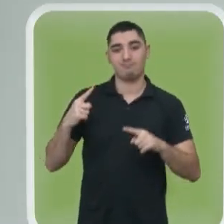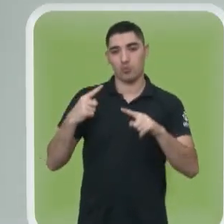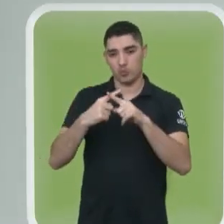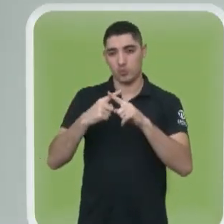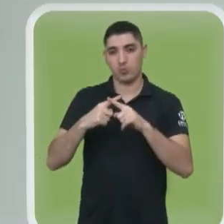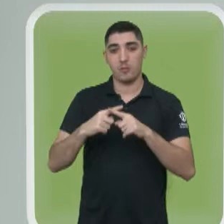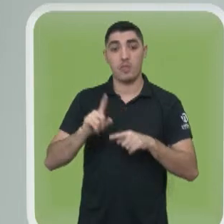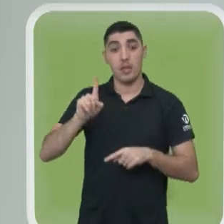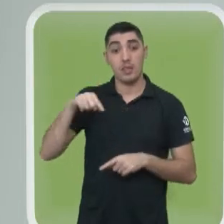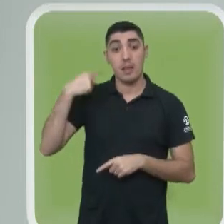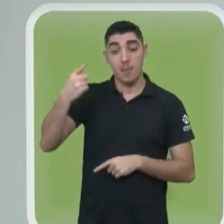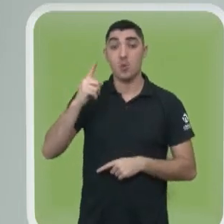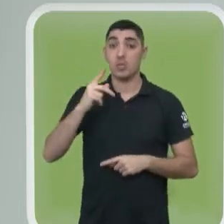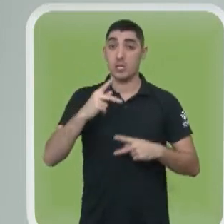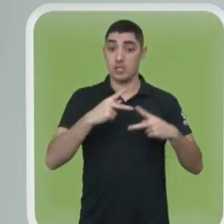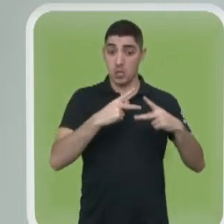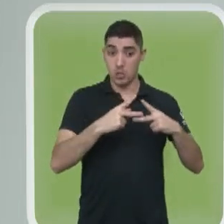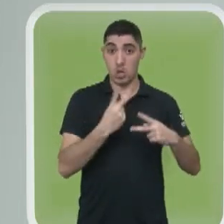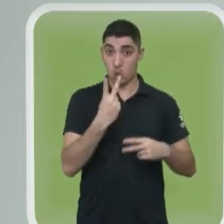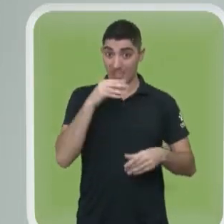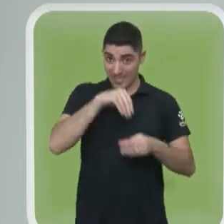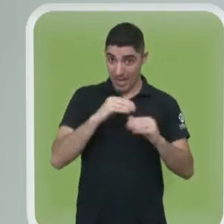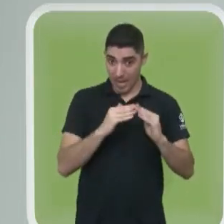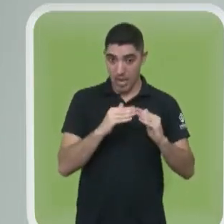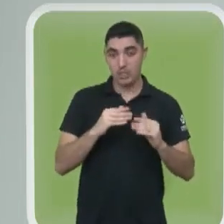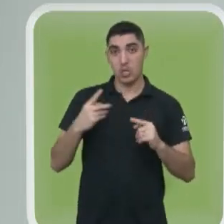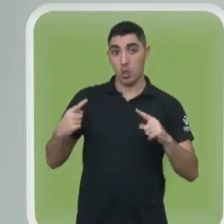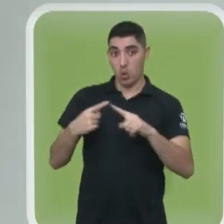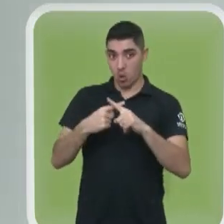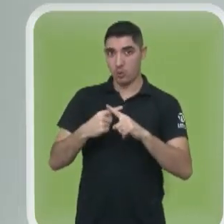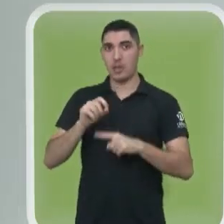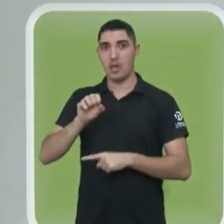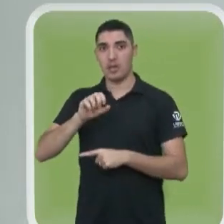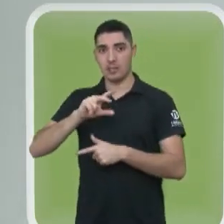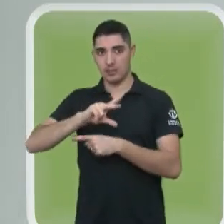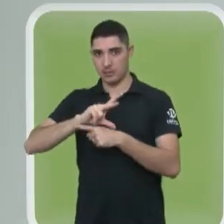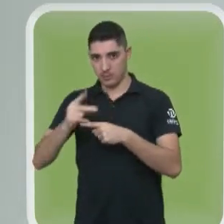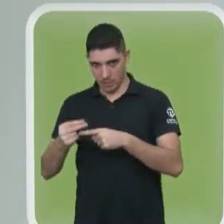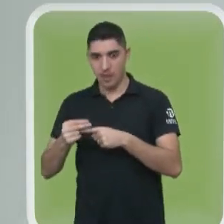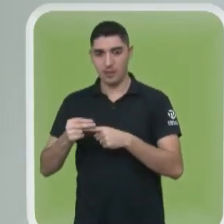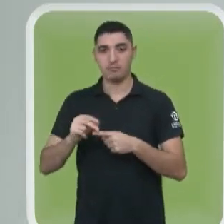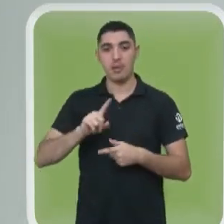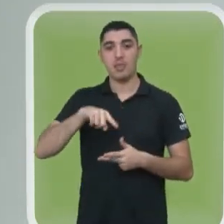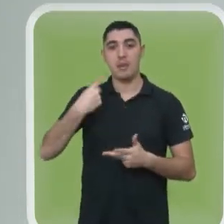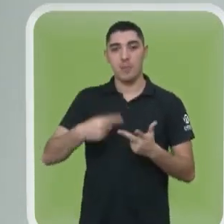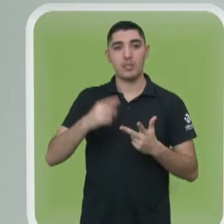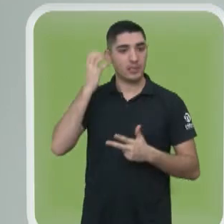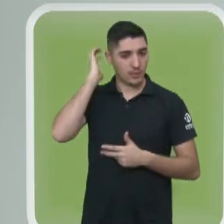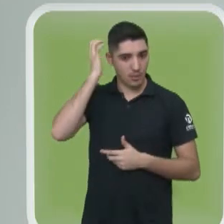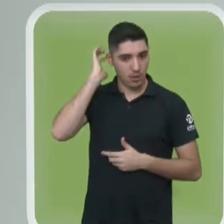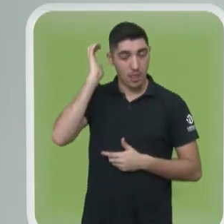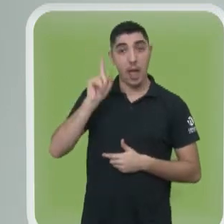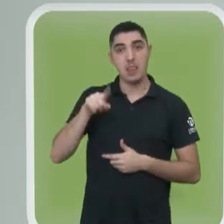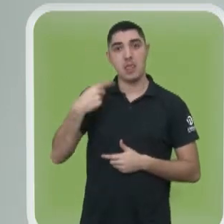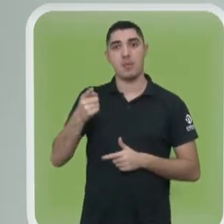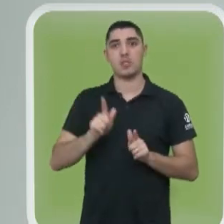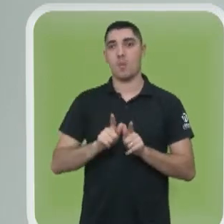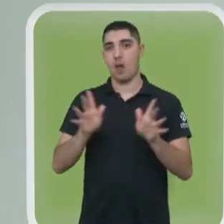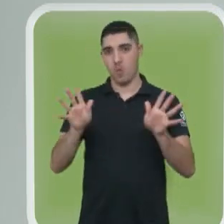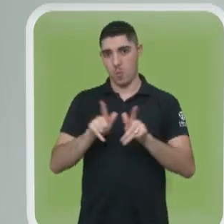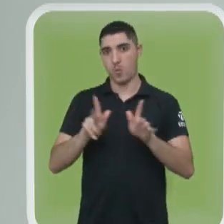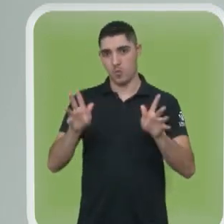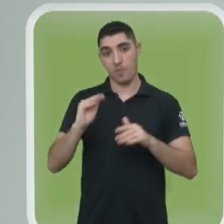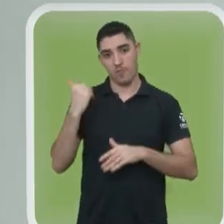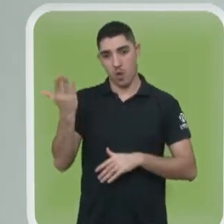vôlei São José depois dois jogos em casa contra Sesi e Santo André depois sai para pegar o Guarulhos virando a tabela meu